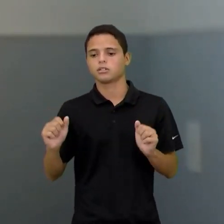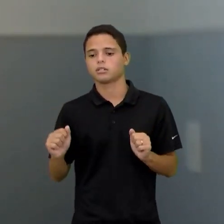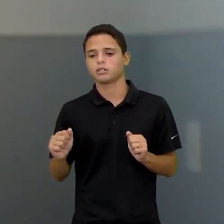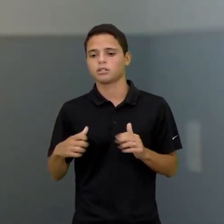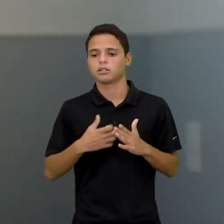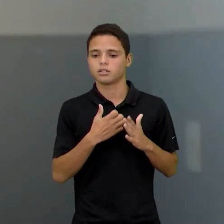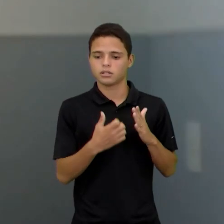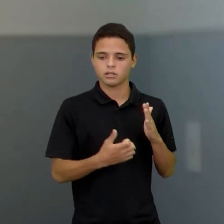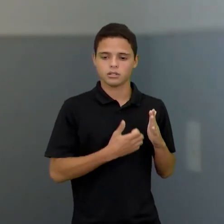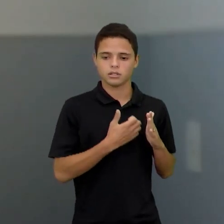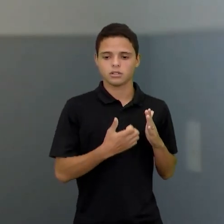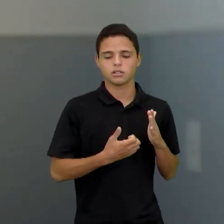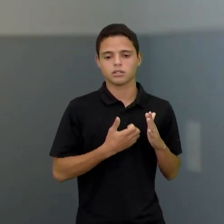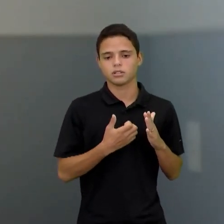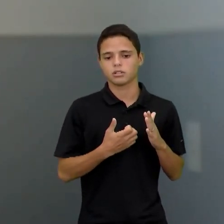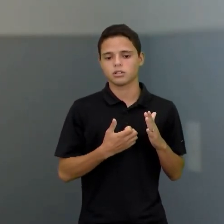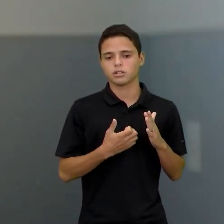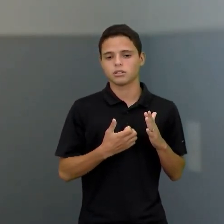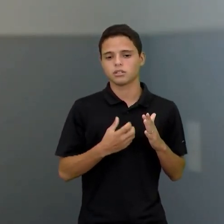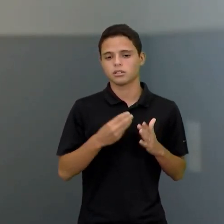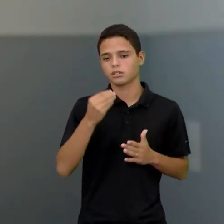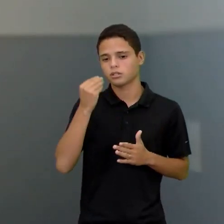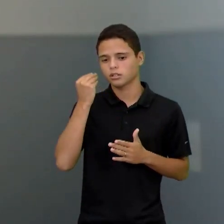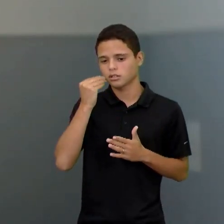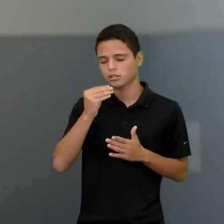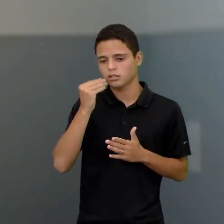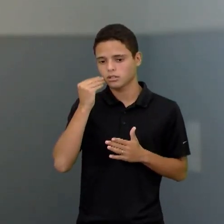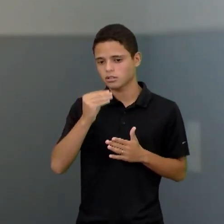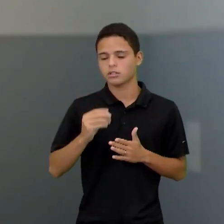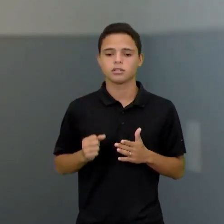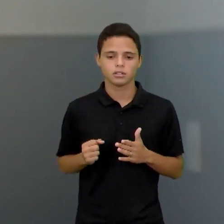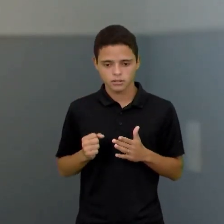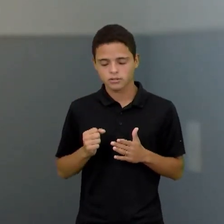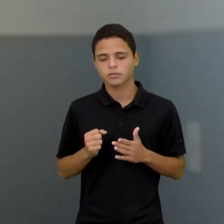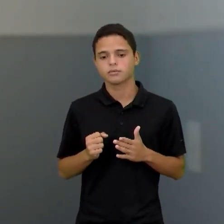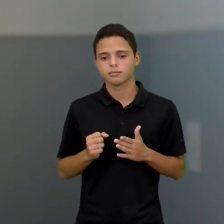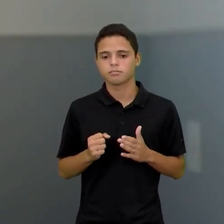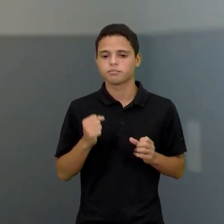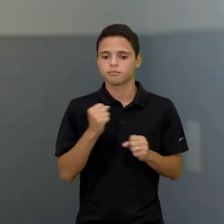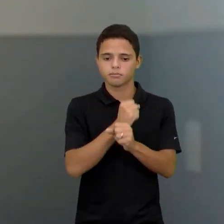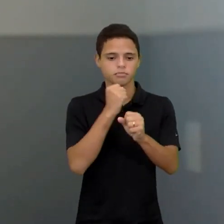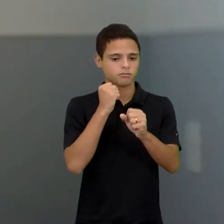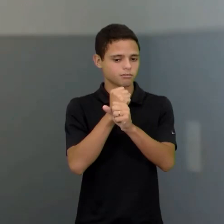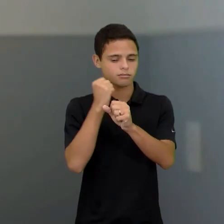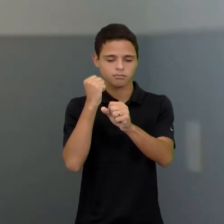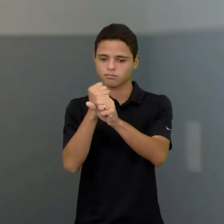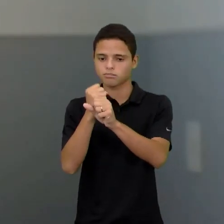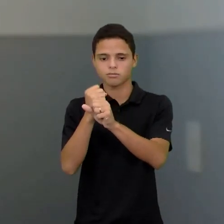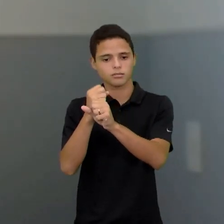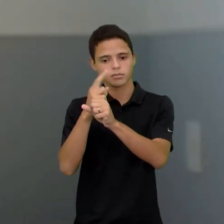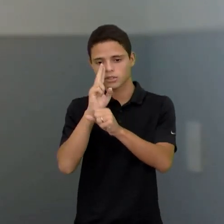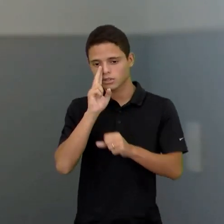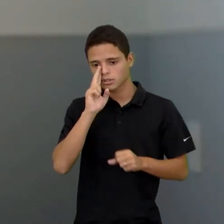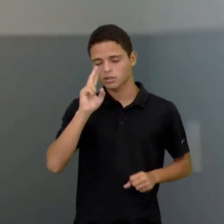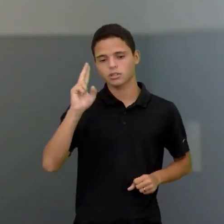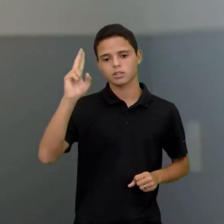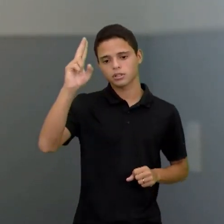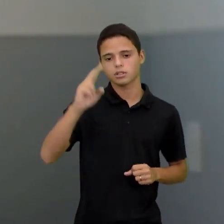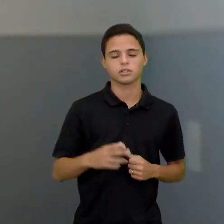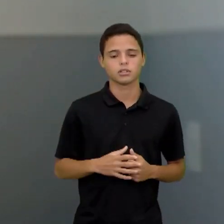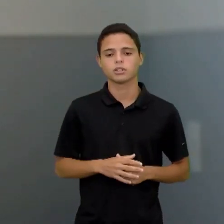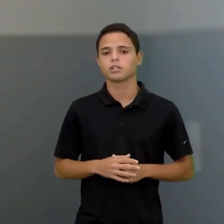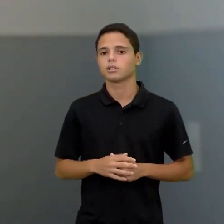que me deu a oportunidade foi uma empresa de construção civil pesada, é uma empresa que tem muito